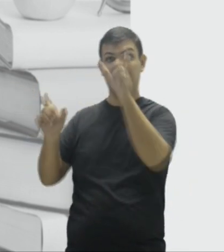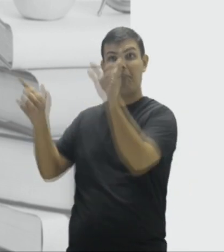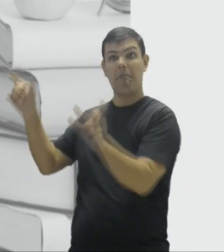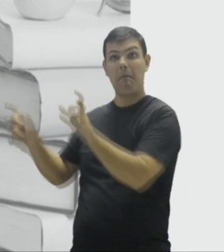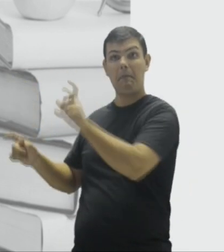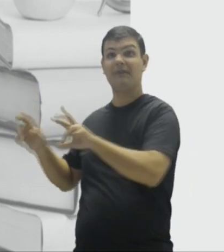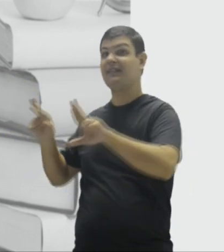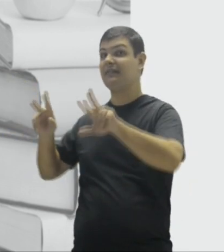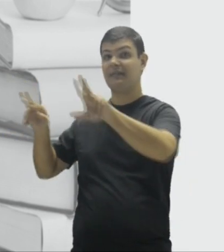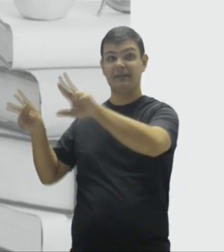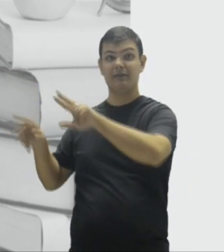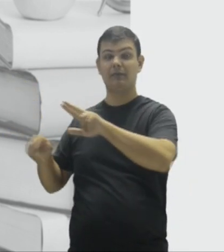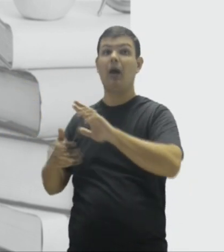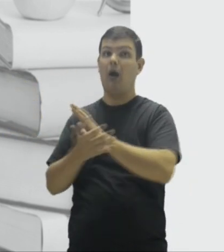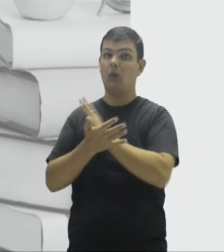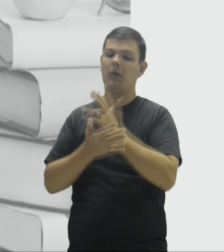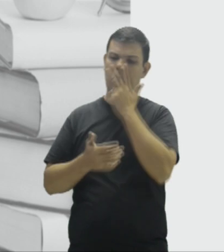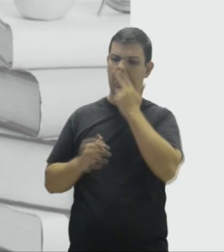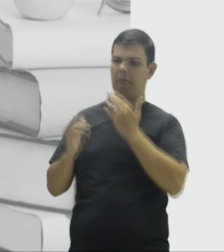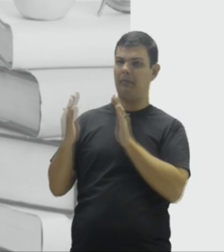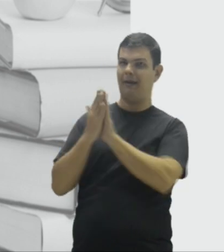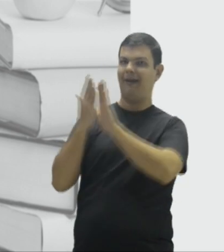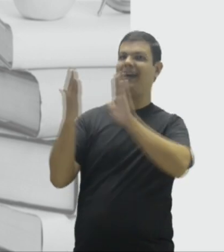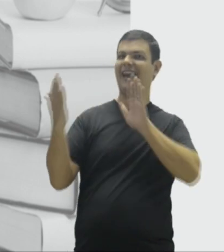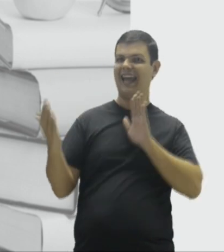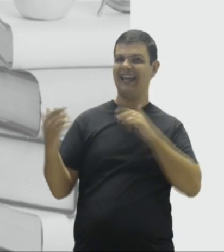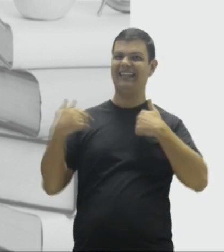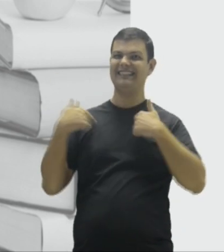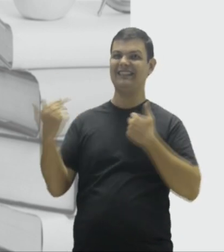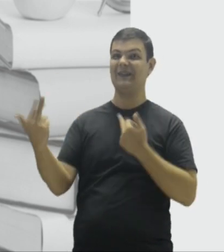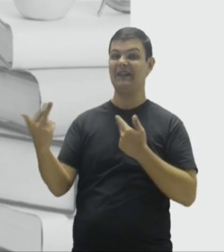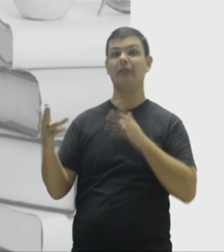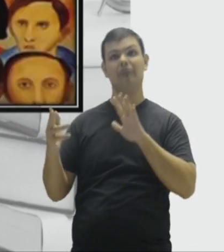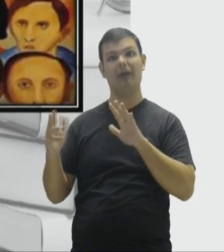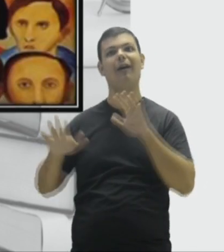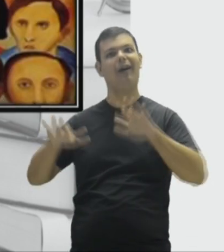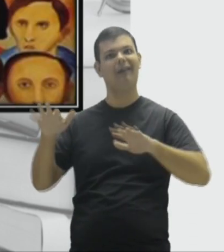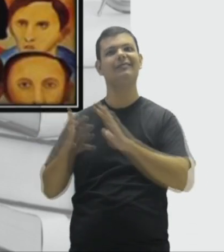com a nossa. Algumas até se assemelham, mas não são parecidas. Ok?